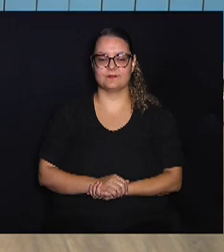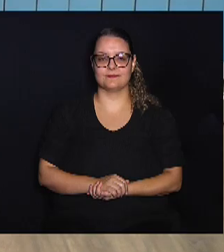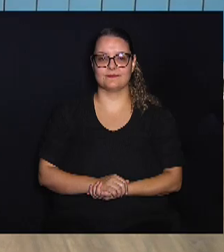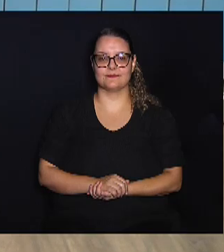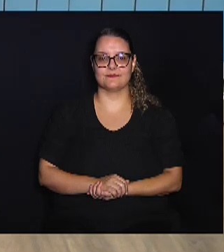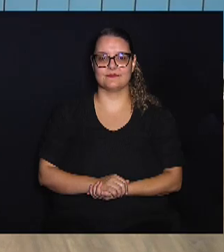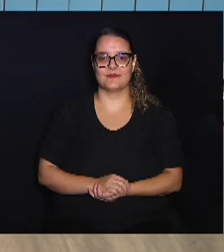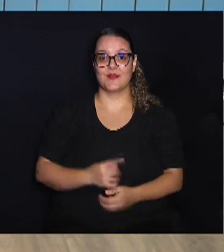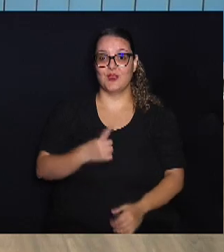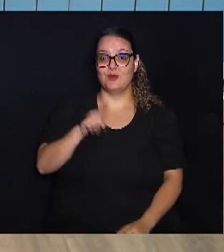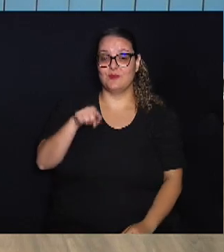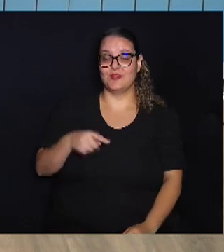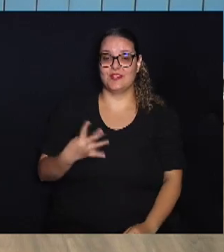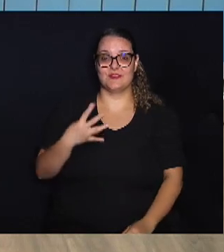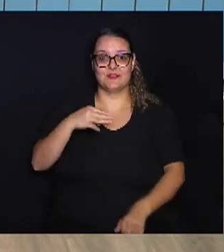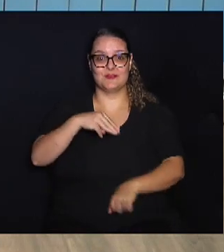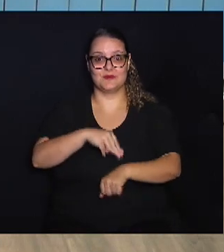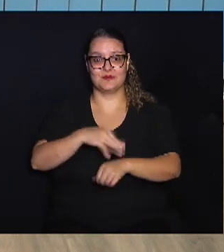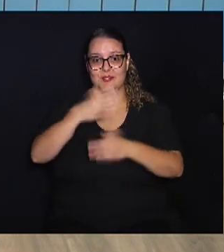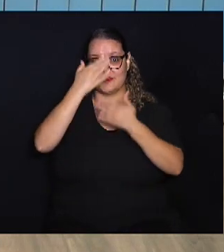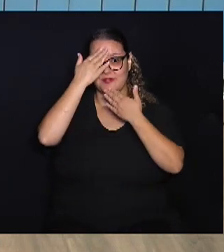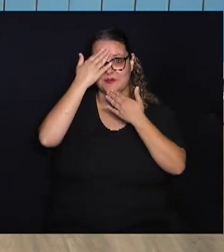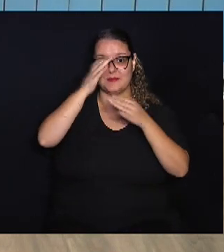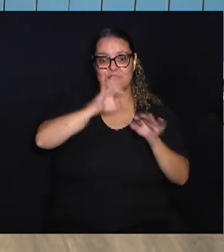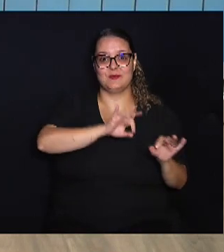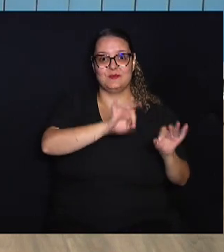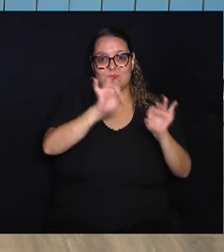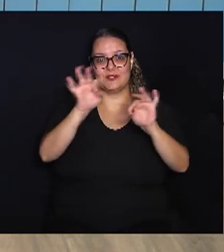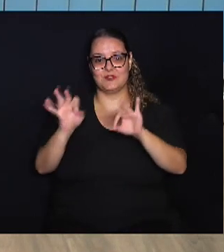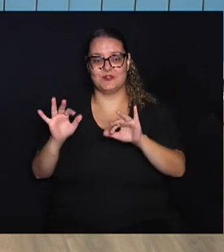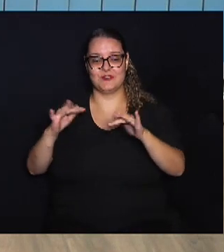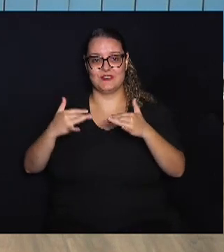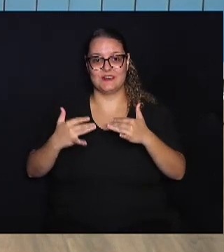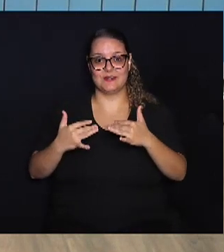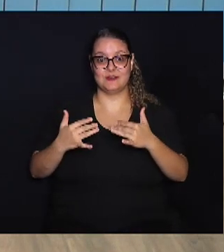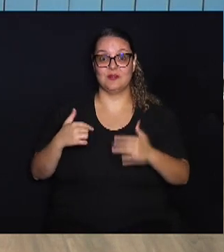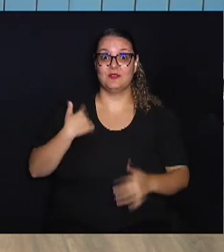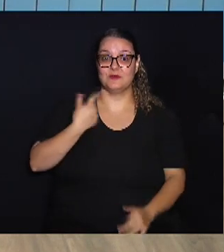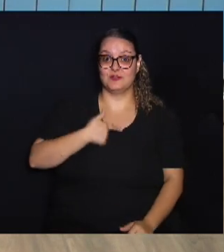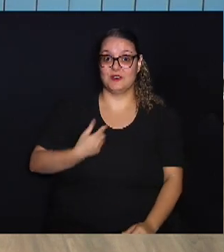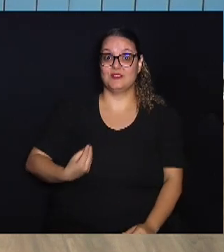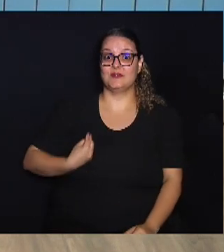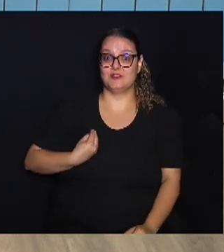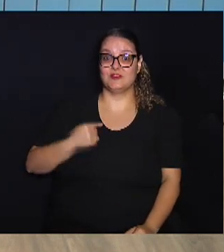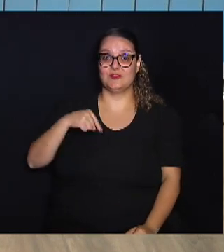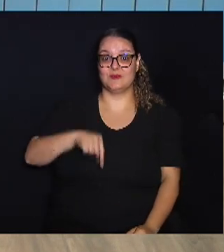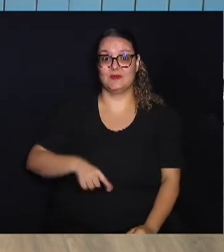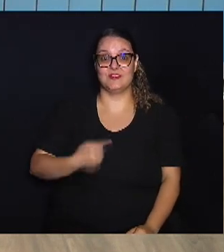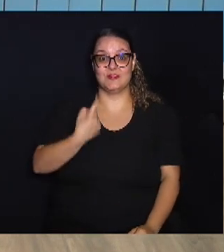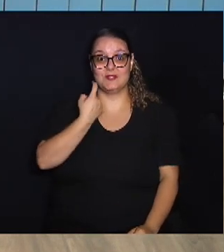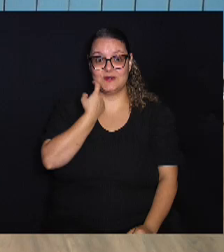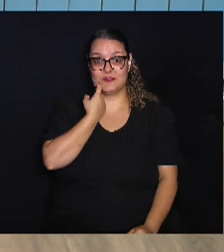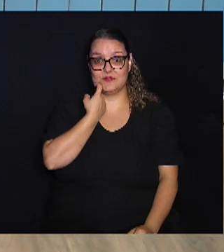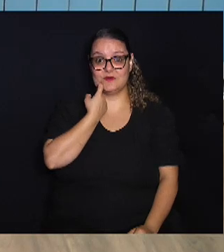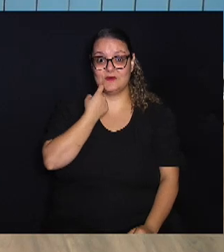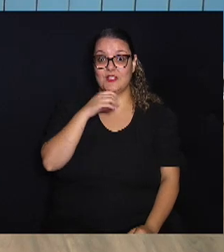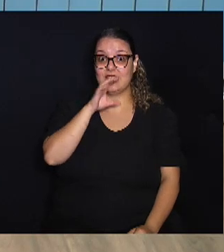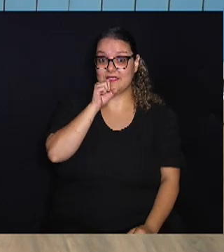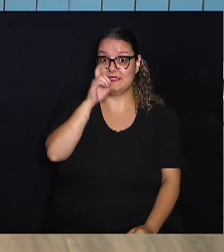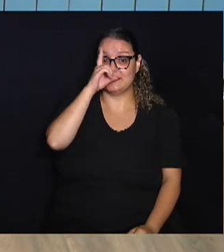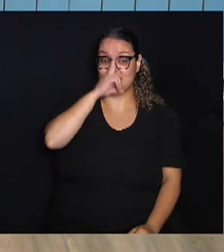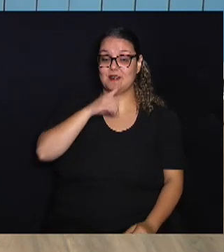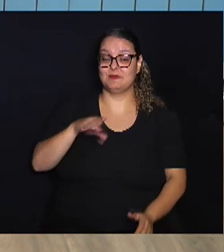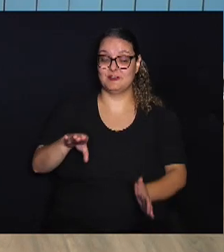Uma hora mais 4 minutos. Muito obrigado pela sua companhia, pela sua audiência. Estamos ao vivo nesta sexta-feira, fim de